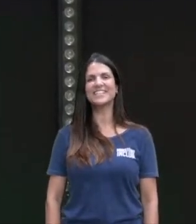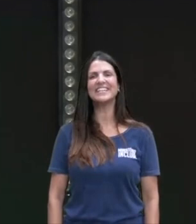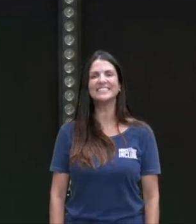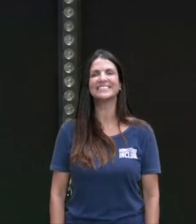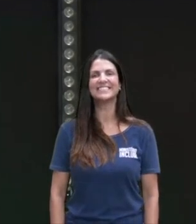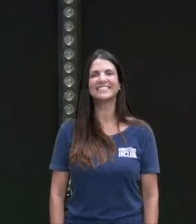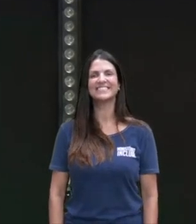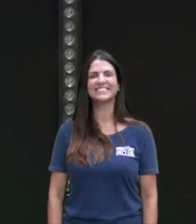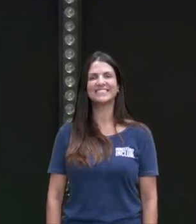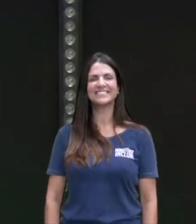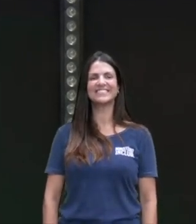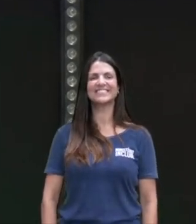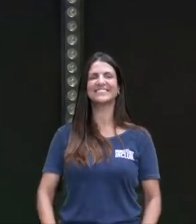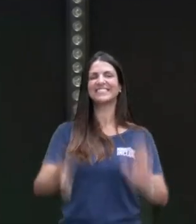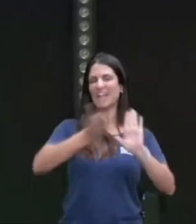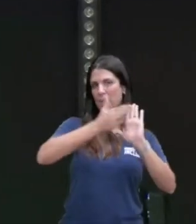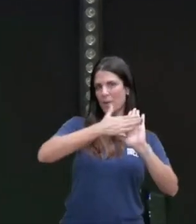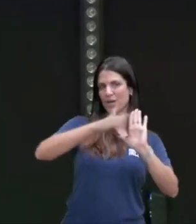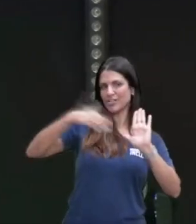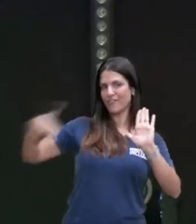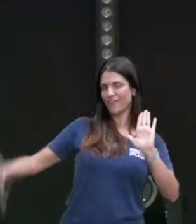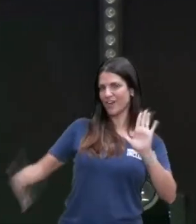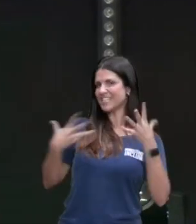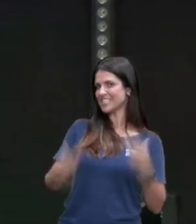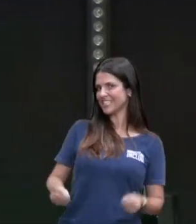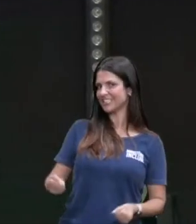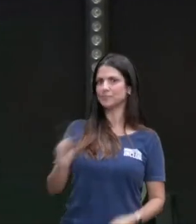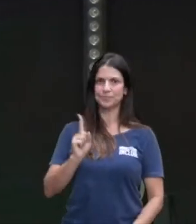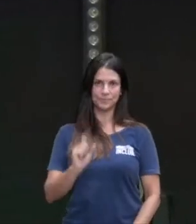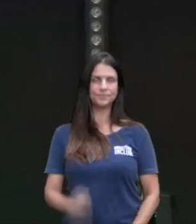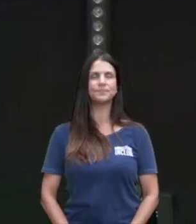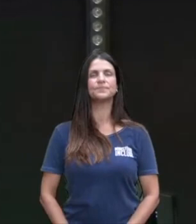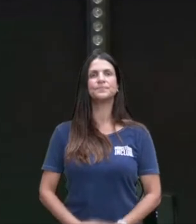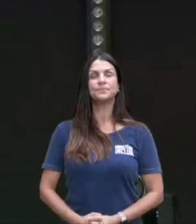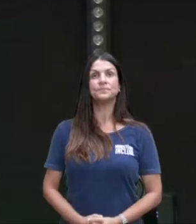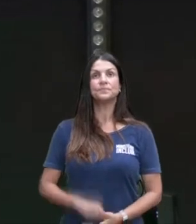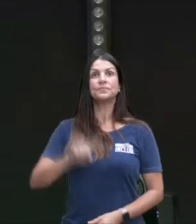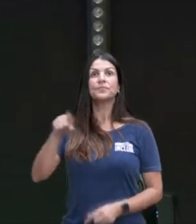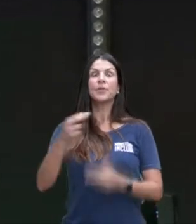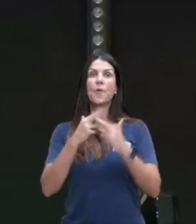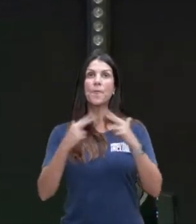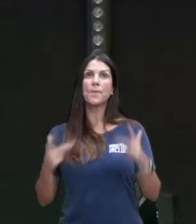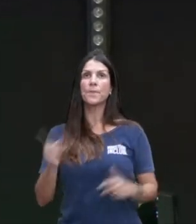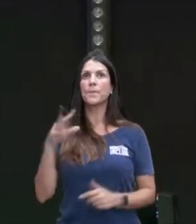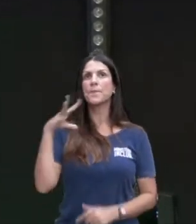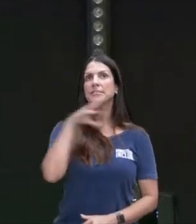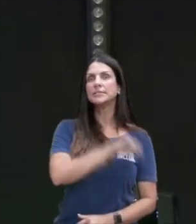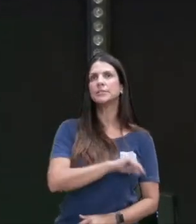é mas tem um último motivo pelo qual a gente não percebe o nosso valor sabe qual